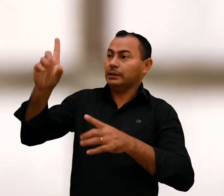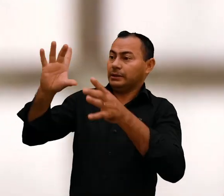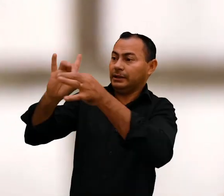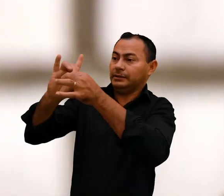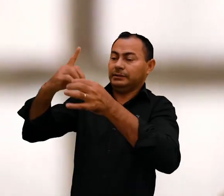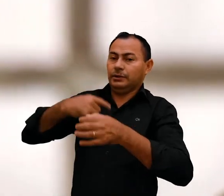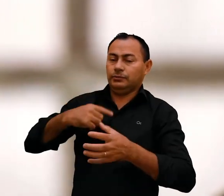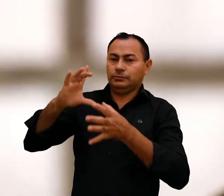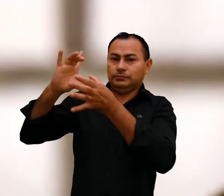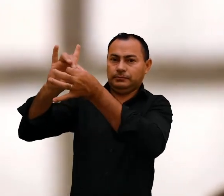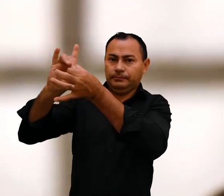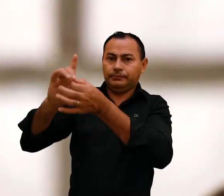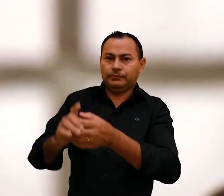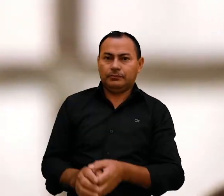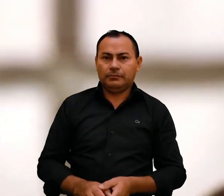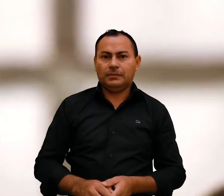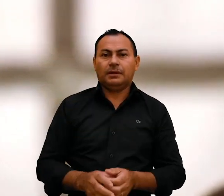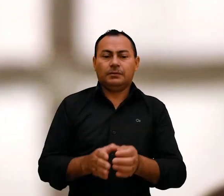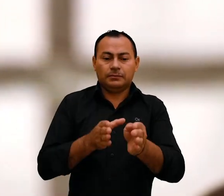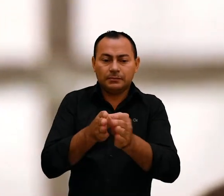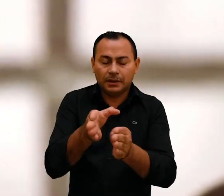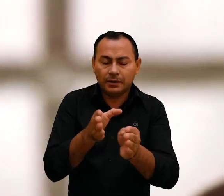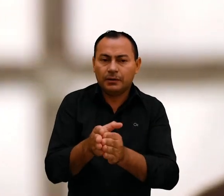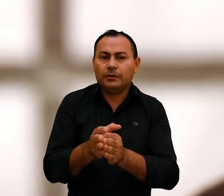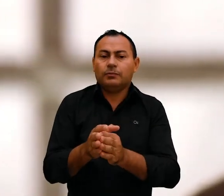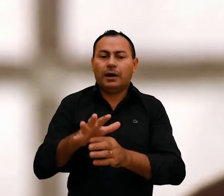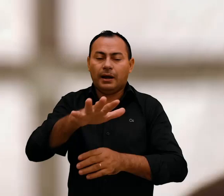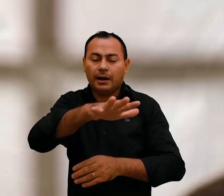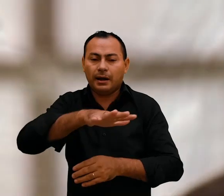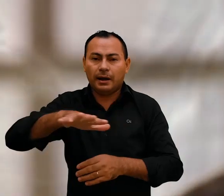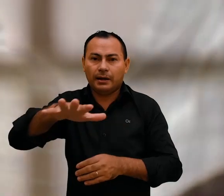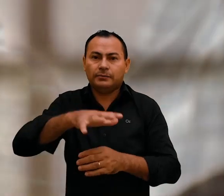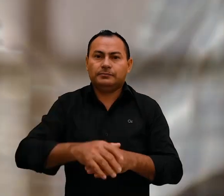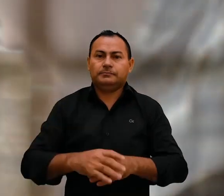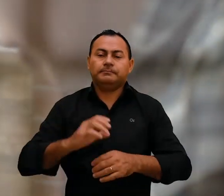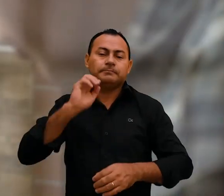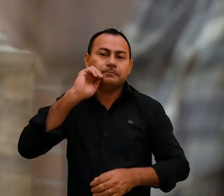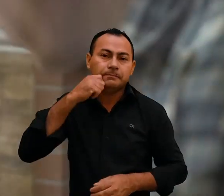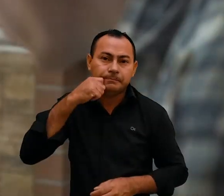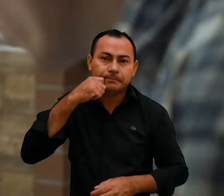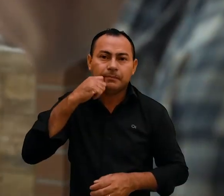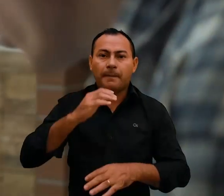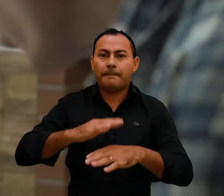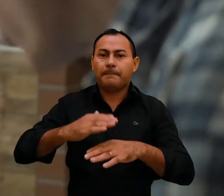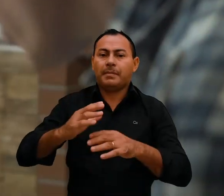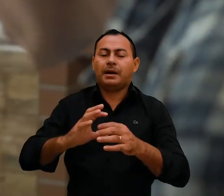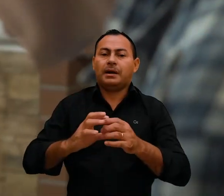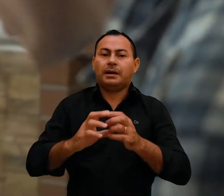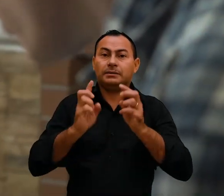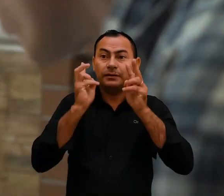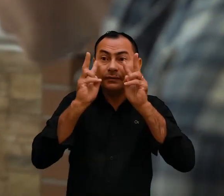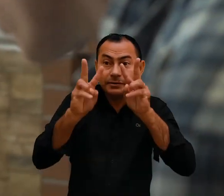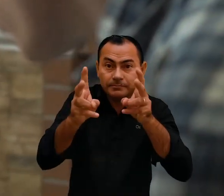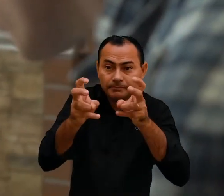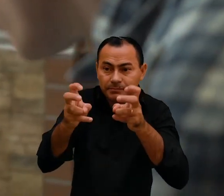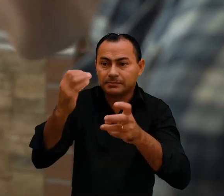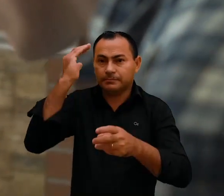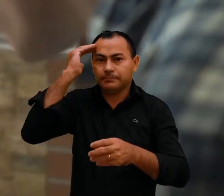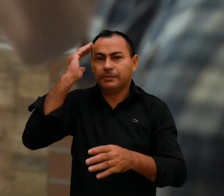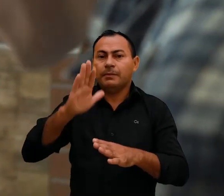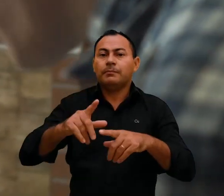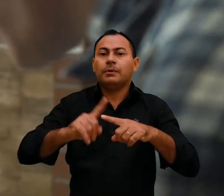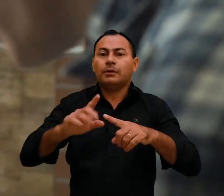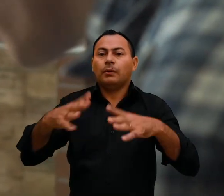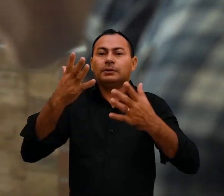estava nele ele estava em mim não aconselhamento é uma das áreas em que esses Segredos são mais visíveis